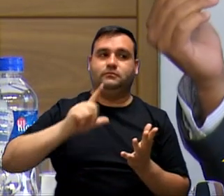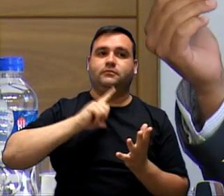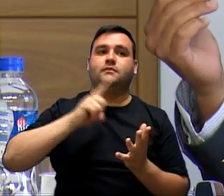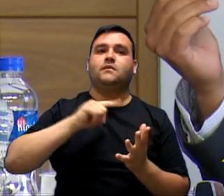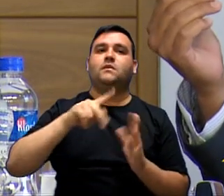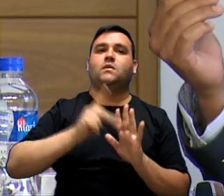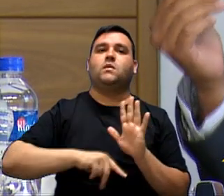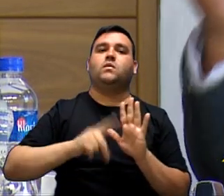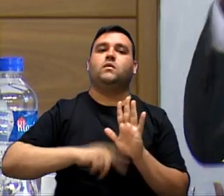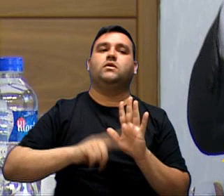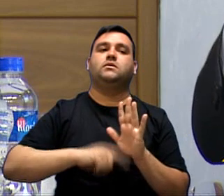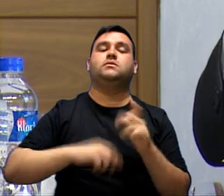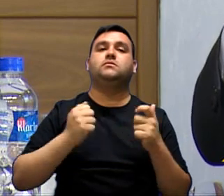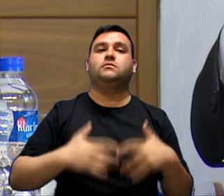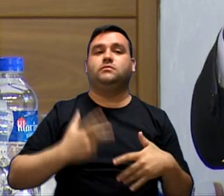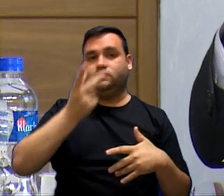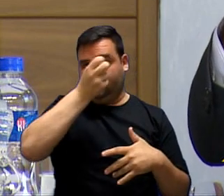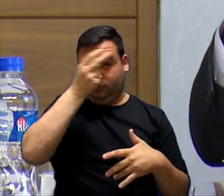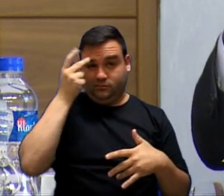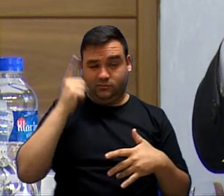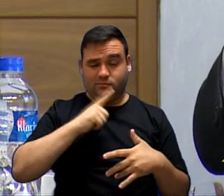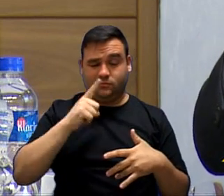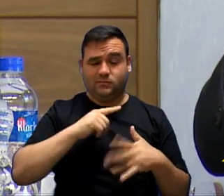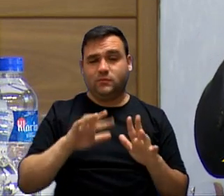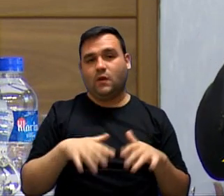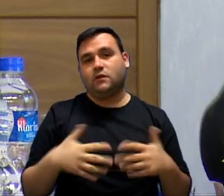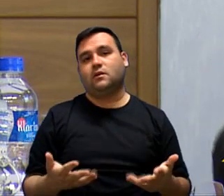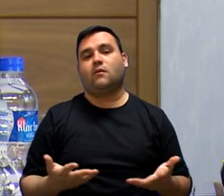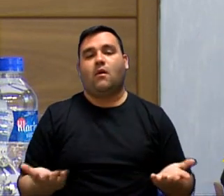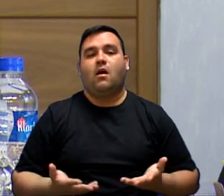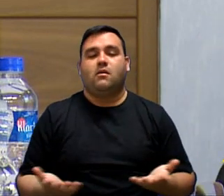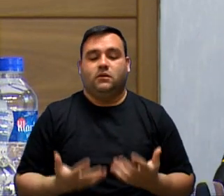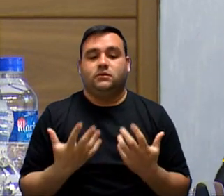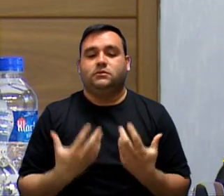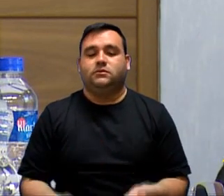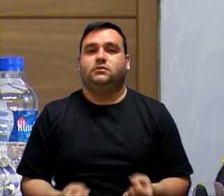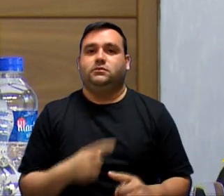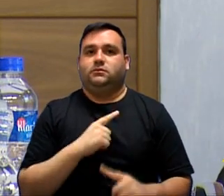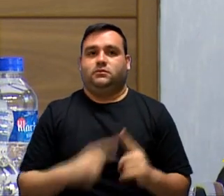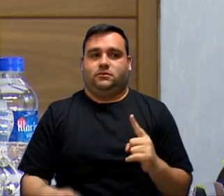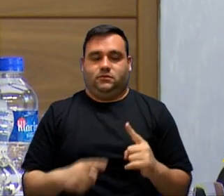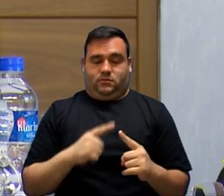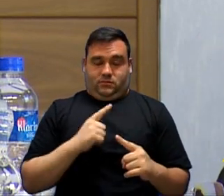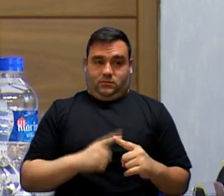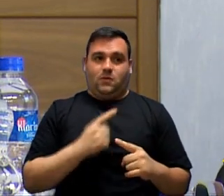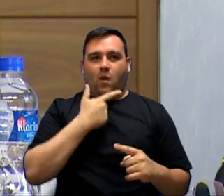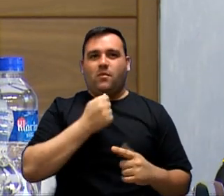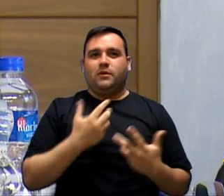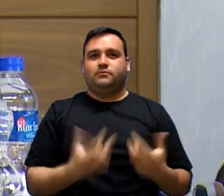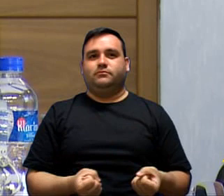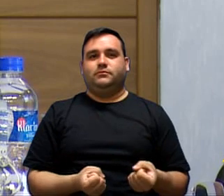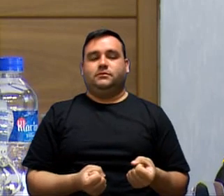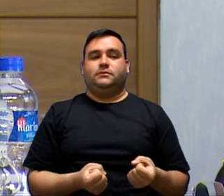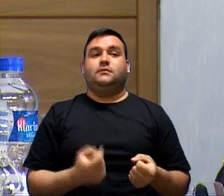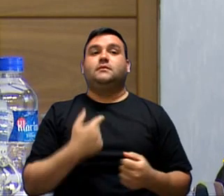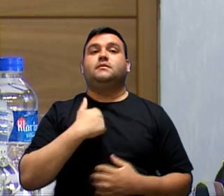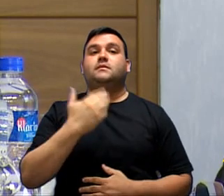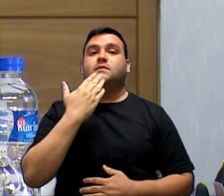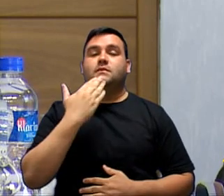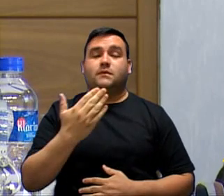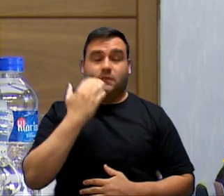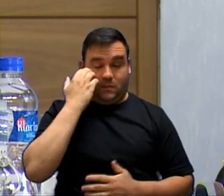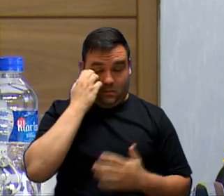o projeto coloca à prefeitura. Então, está acatado o veto pelo autor. Solicito